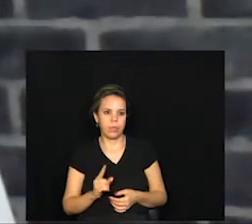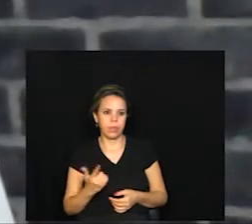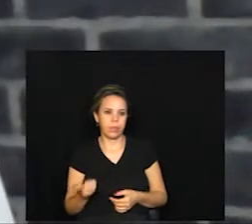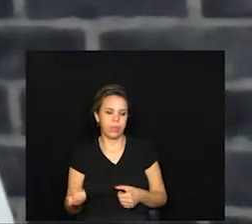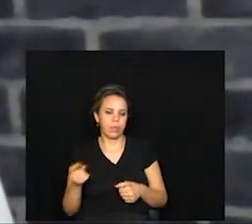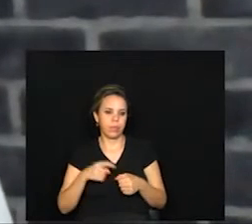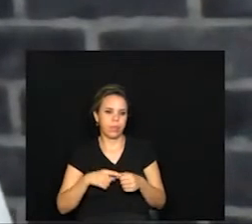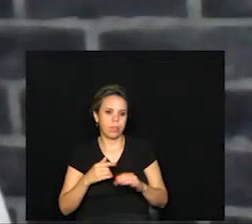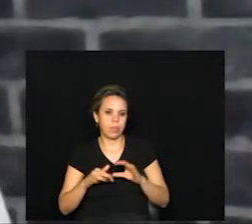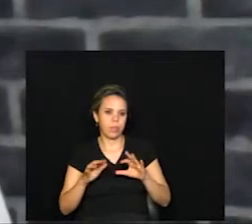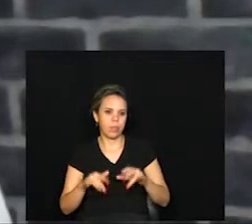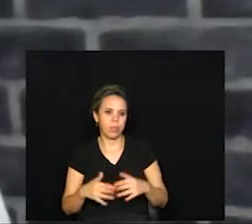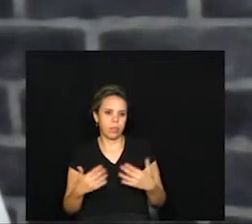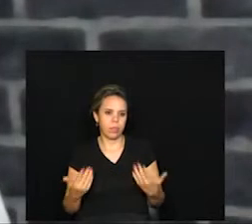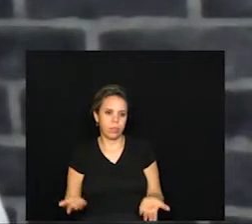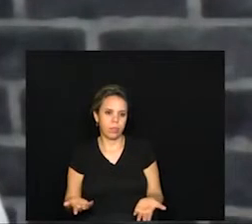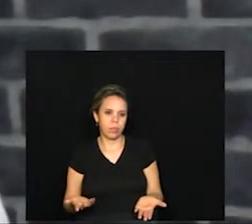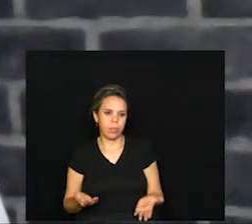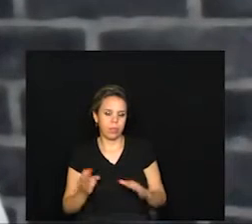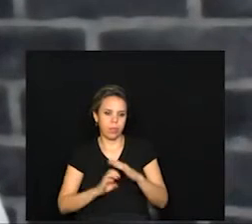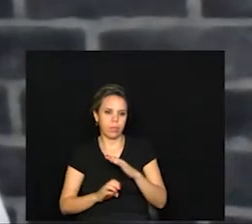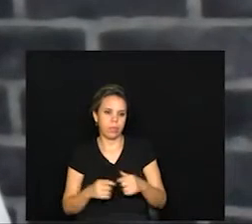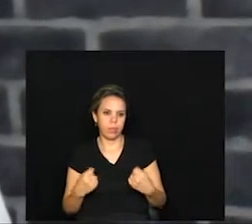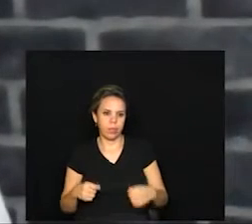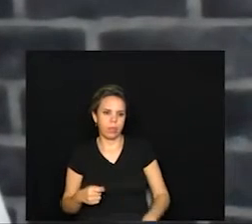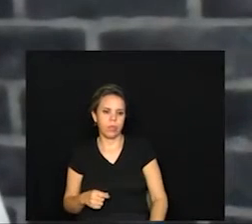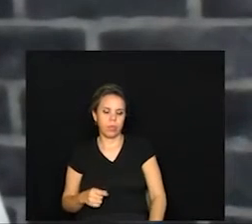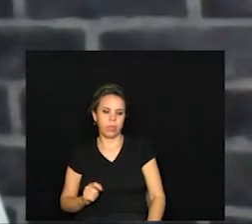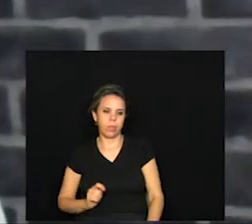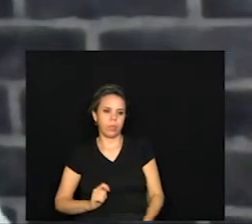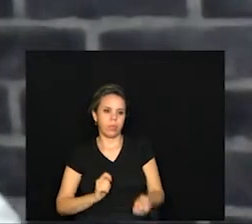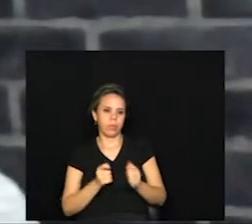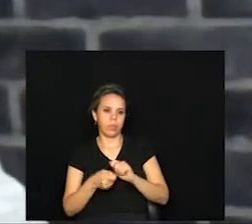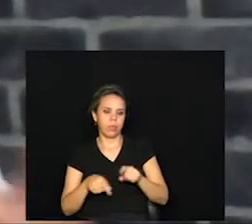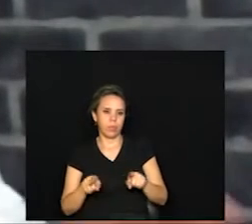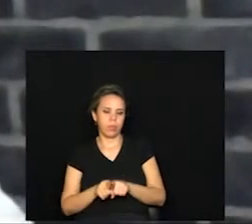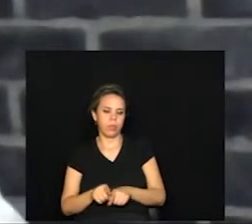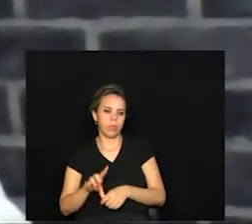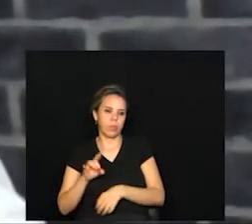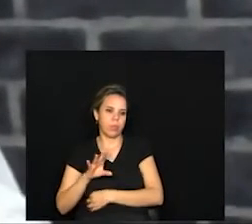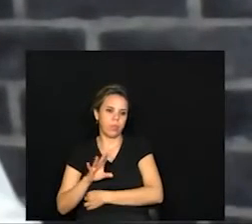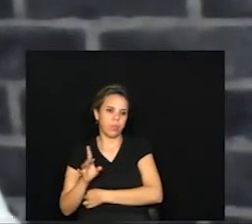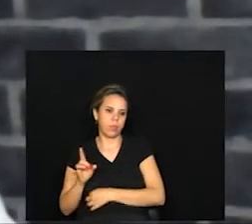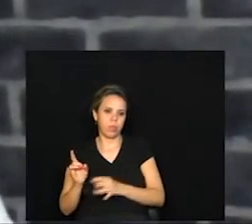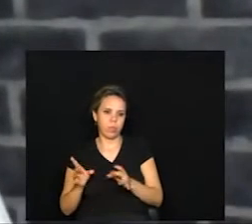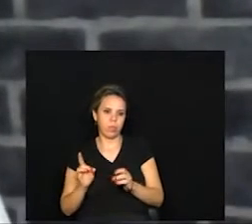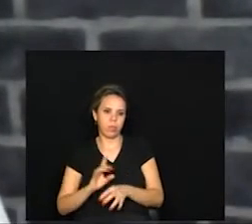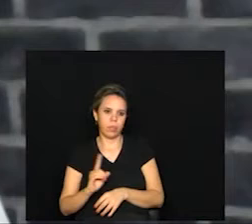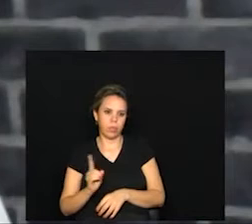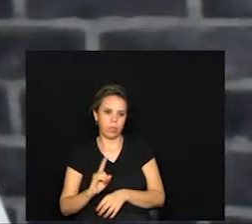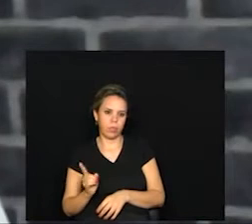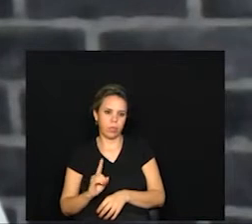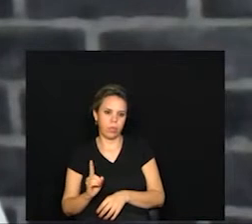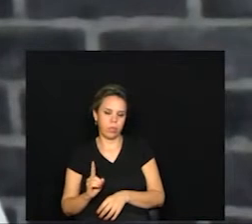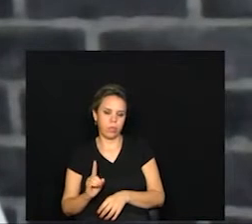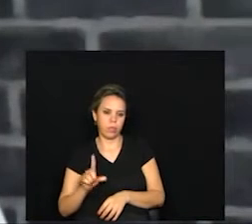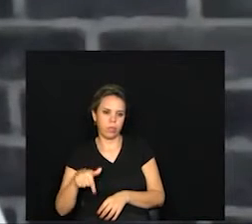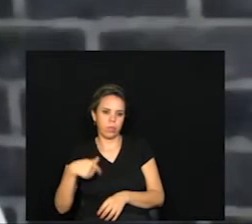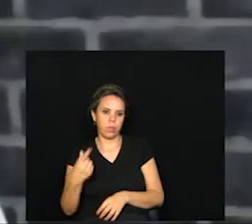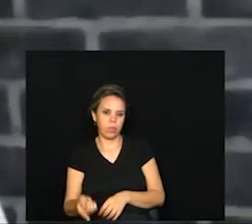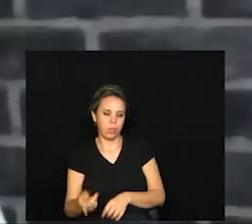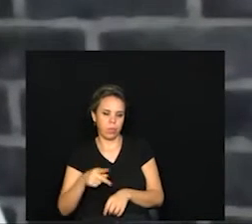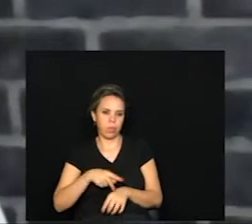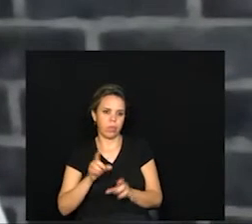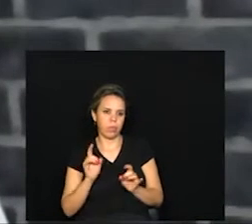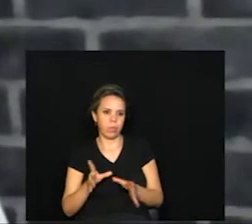retorno no e-mail. Então, a empresa ela precisa se adaptar também, não só para vender, mas também no pós-venda,